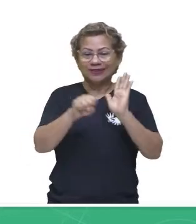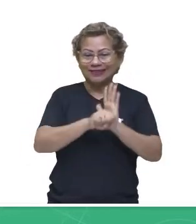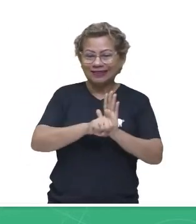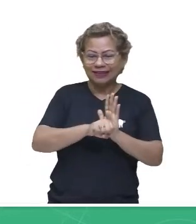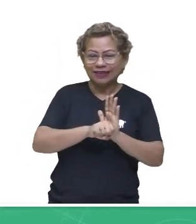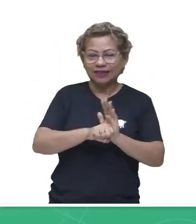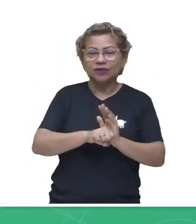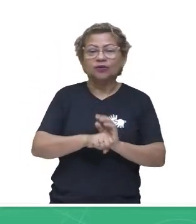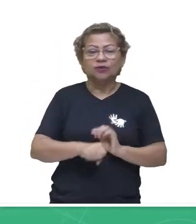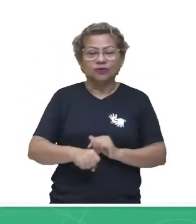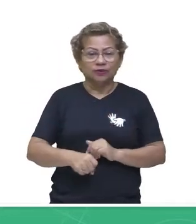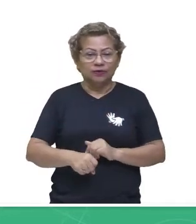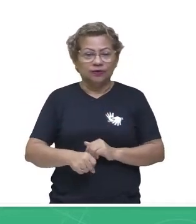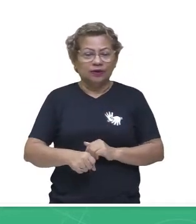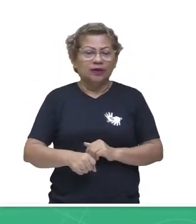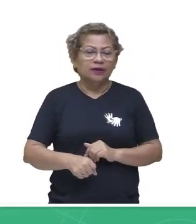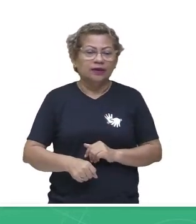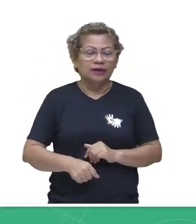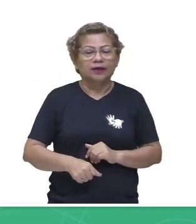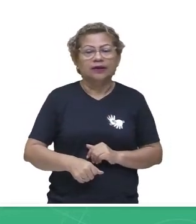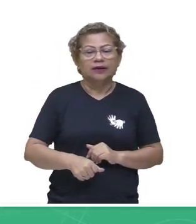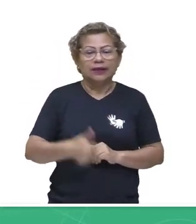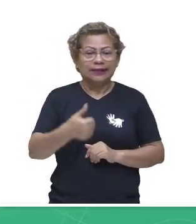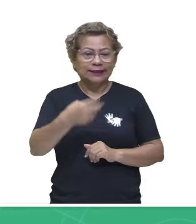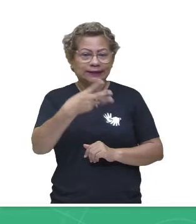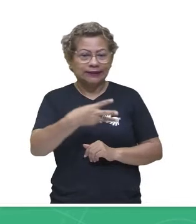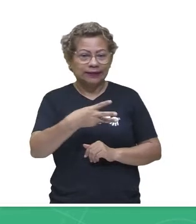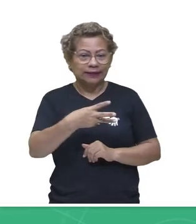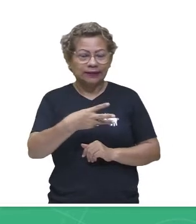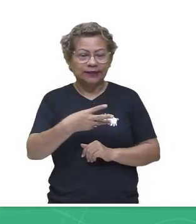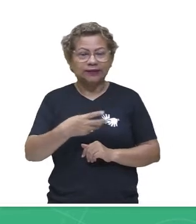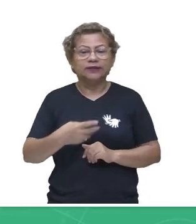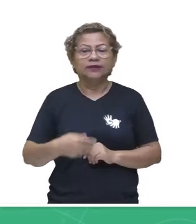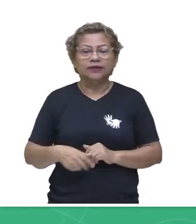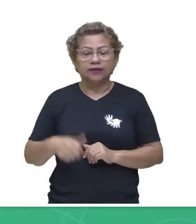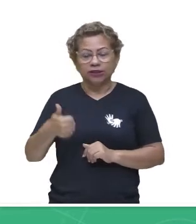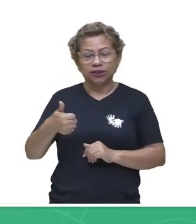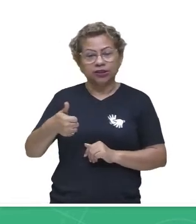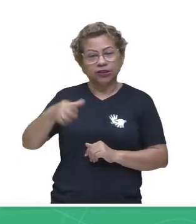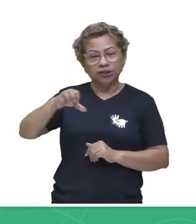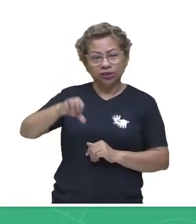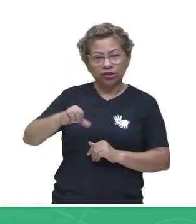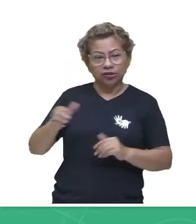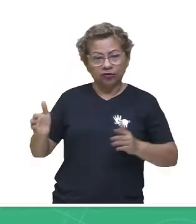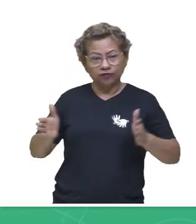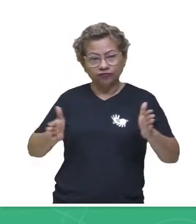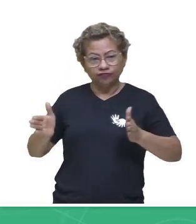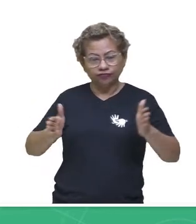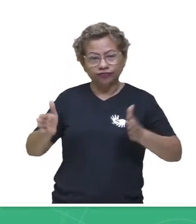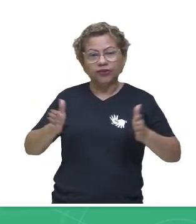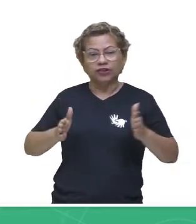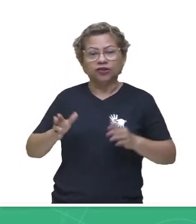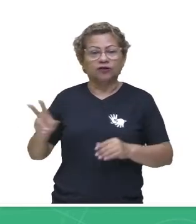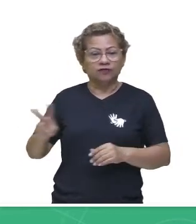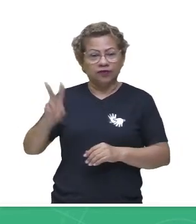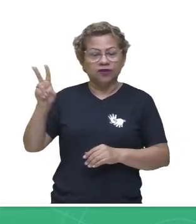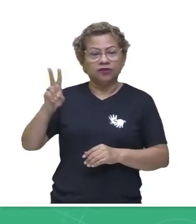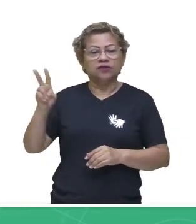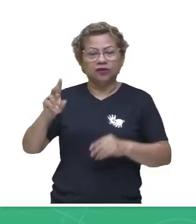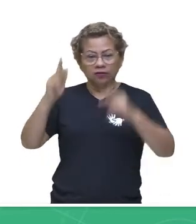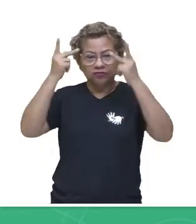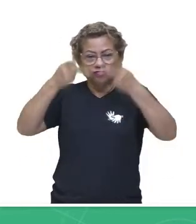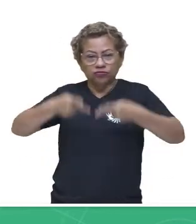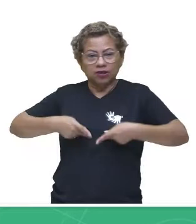grande valorização dos poderes da razão, a razão humana, né? Através dela é